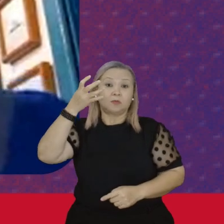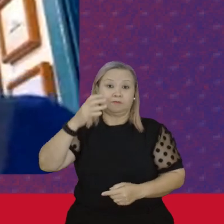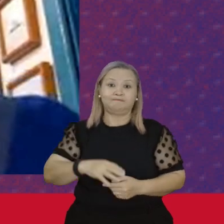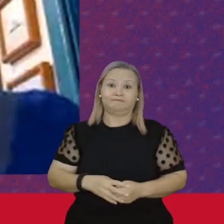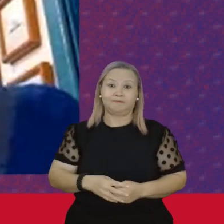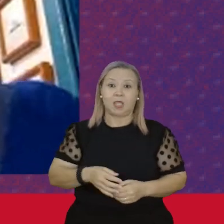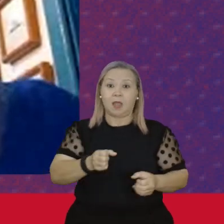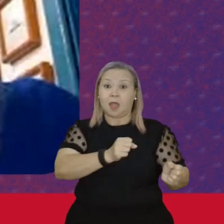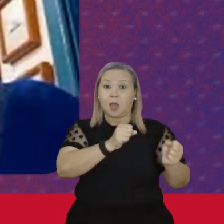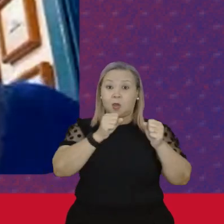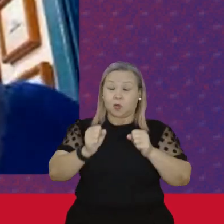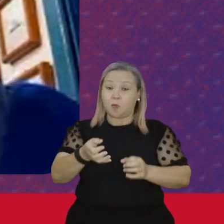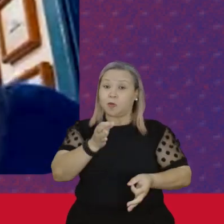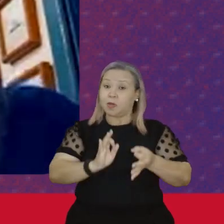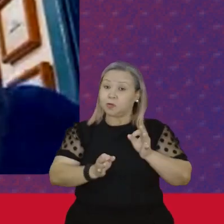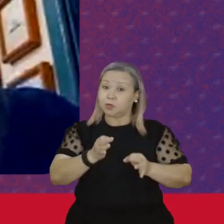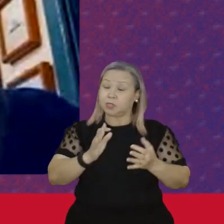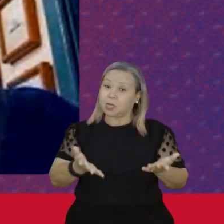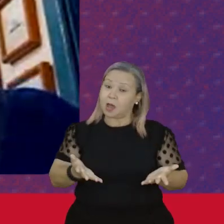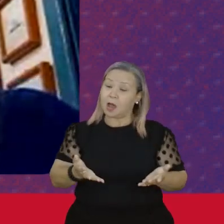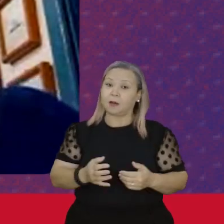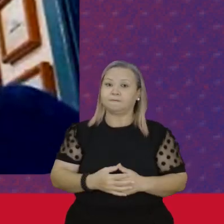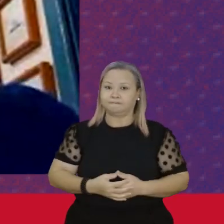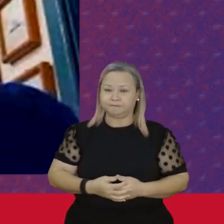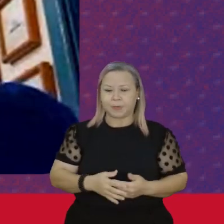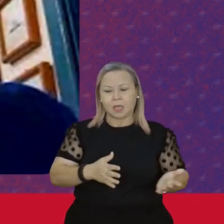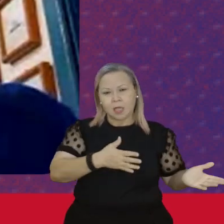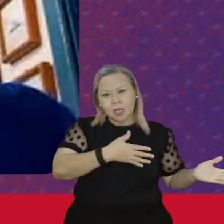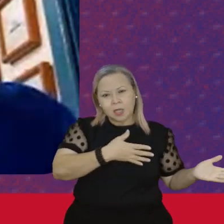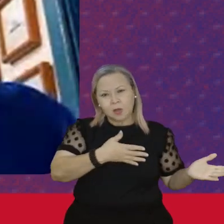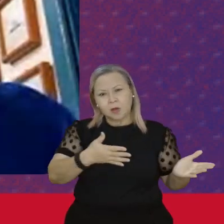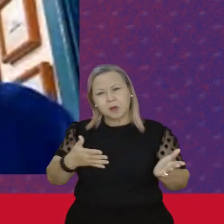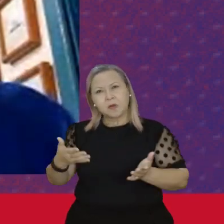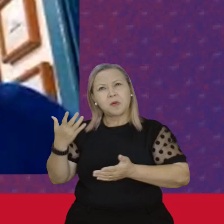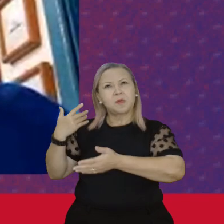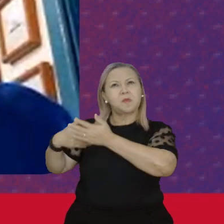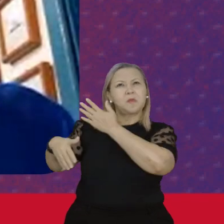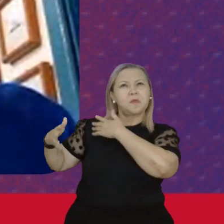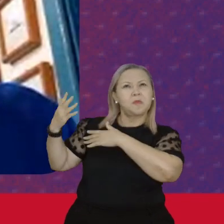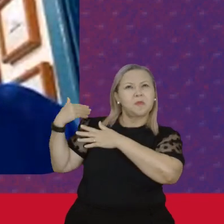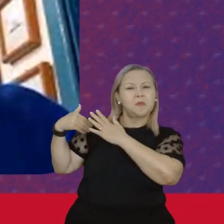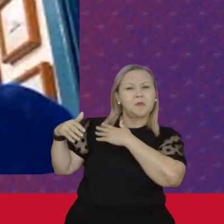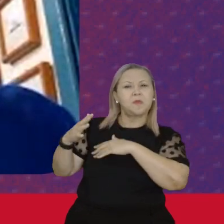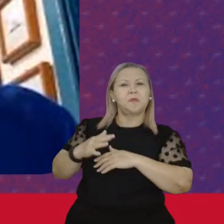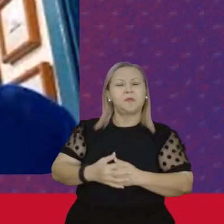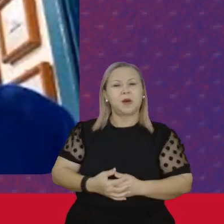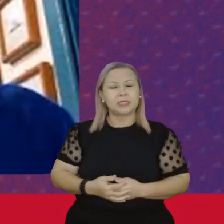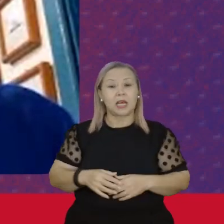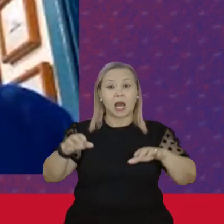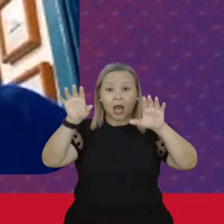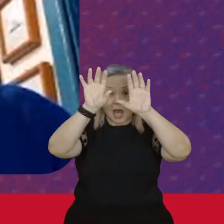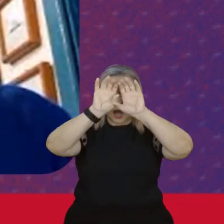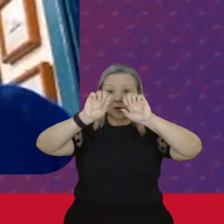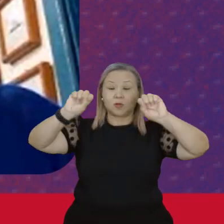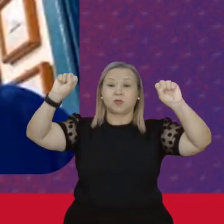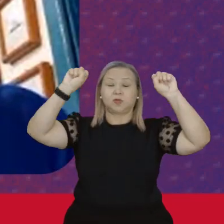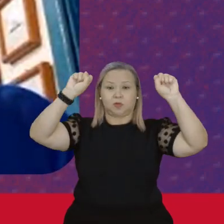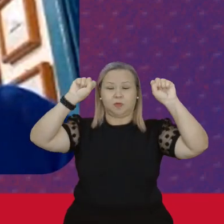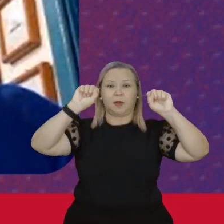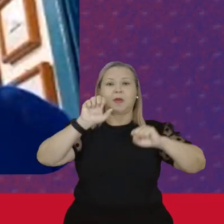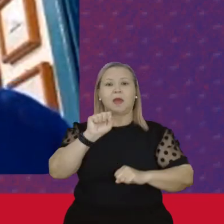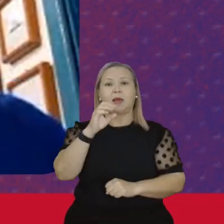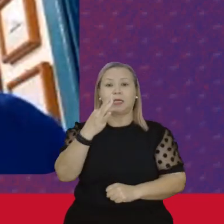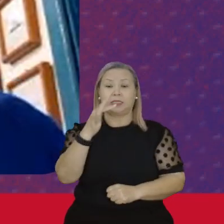e que me parece que o ano passado, um ano retrasado, que o Supremo Tribunal Federal, o